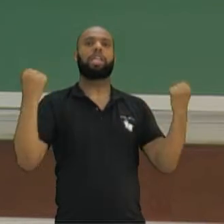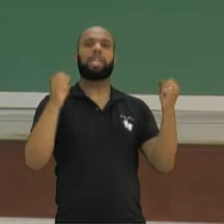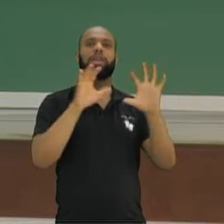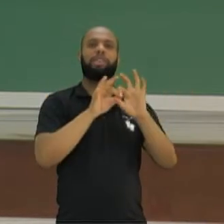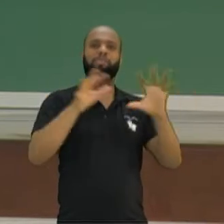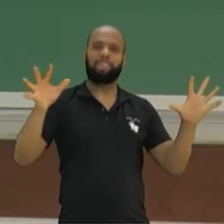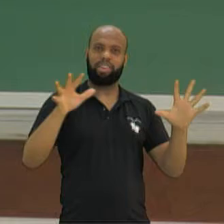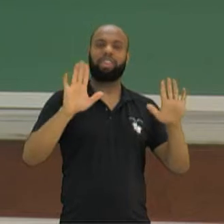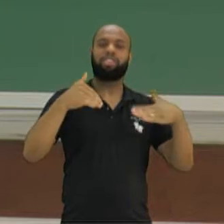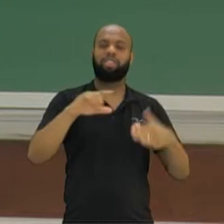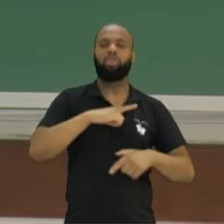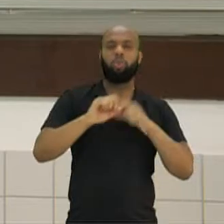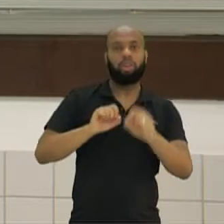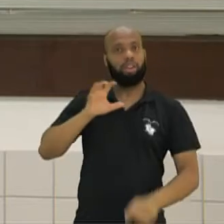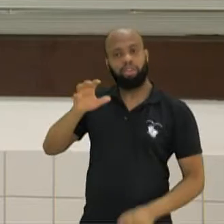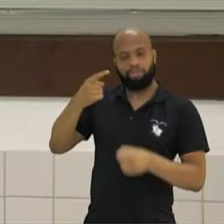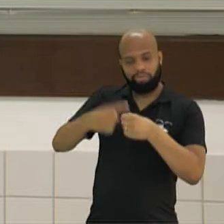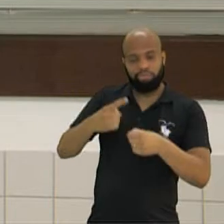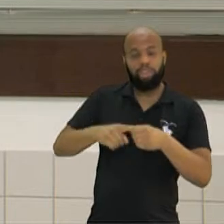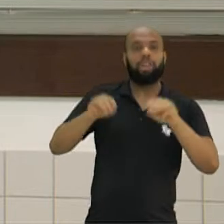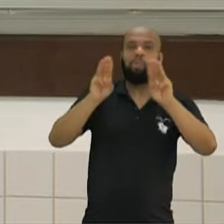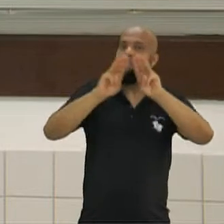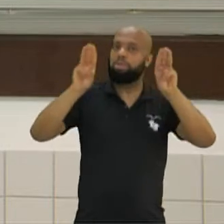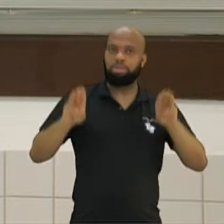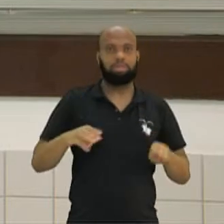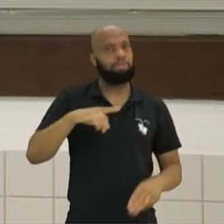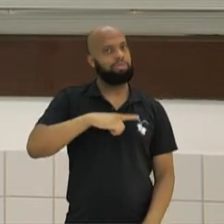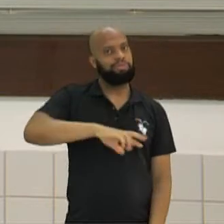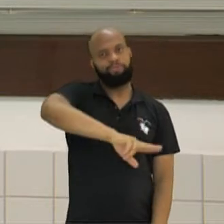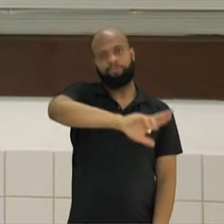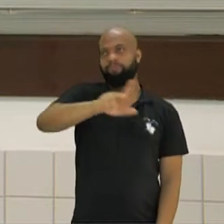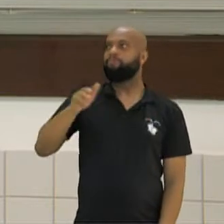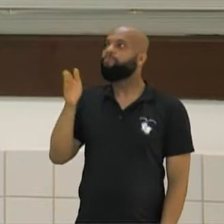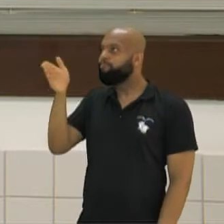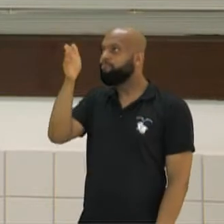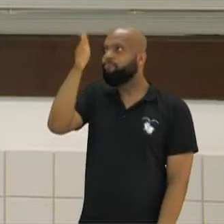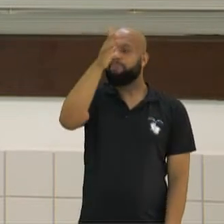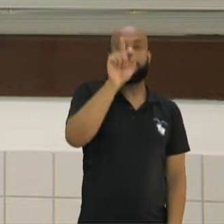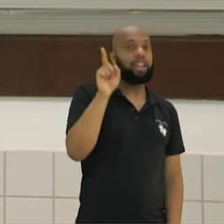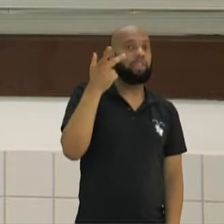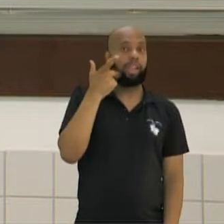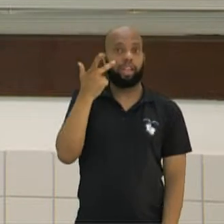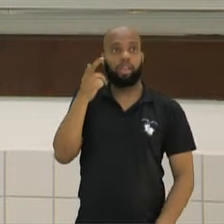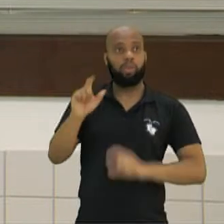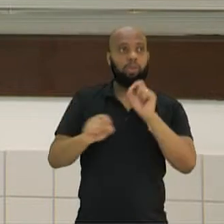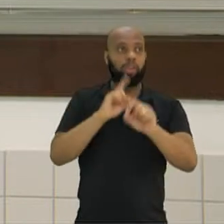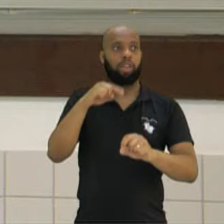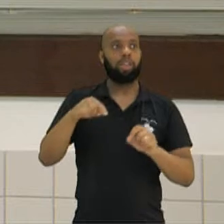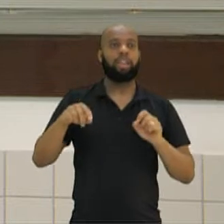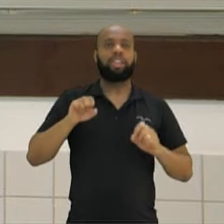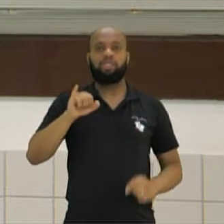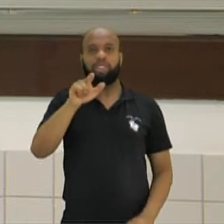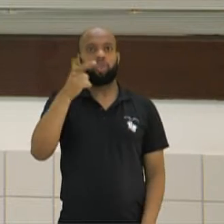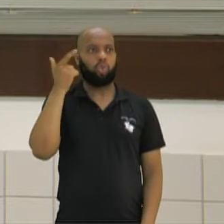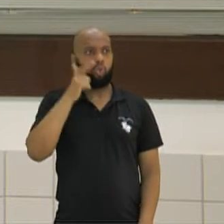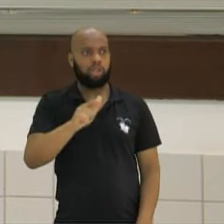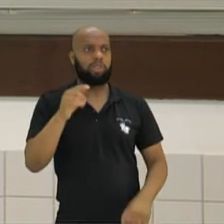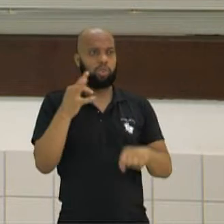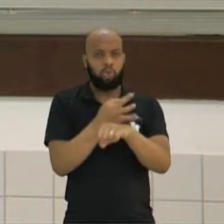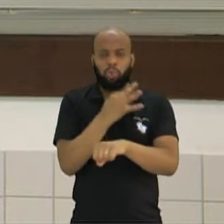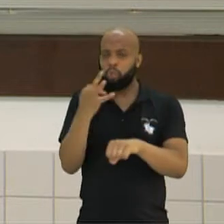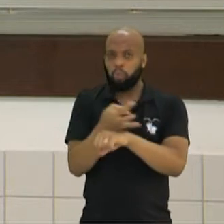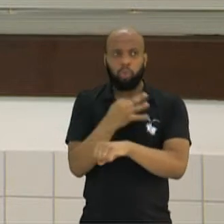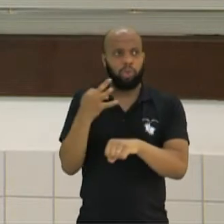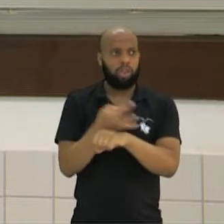a cidade, enfim, a cidade é um museu a céu aberto, né? A gente brinca lá no Ceará que é chamada Subaco de Serra. Se você conseguir suportar